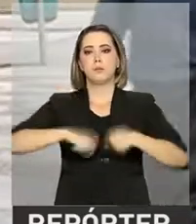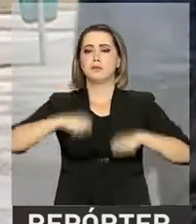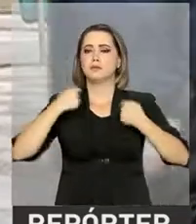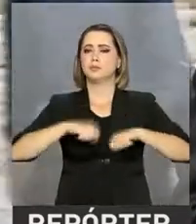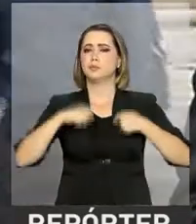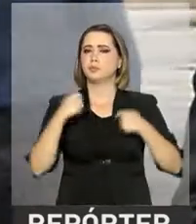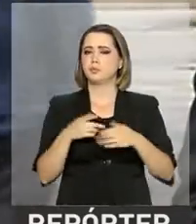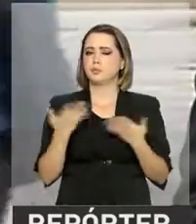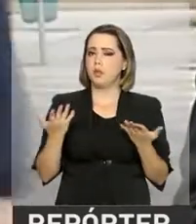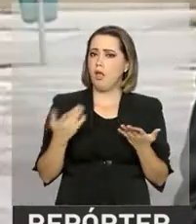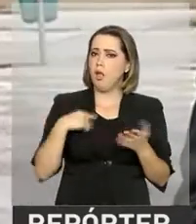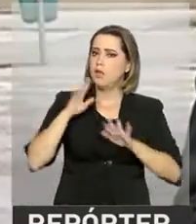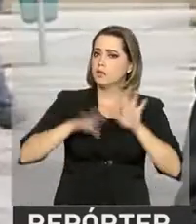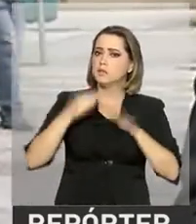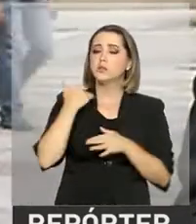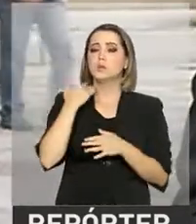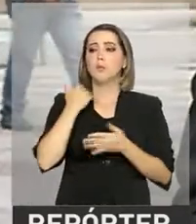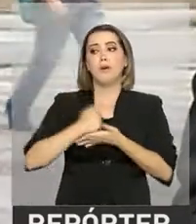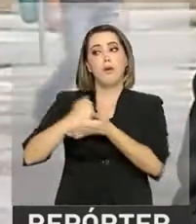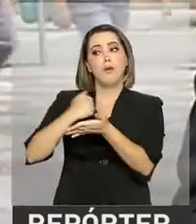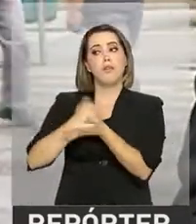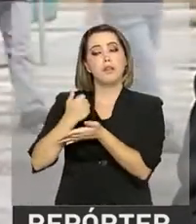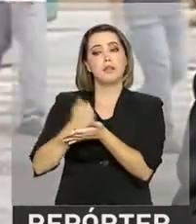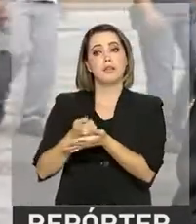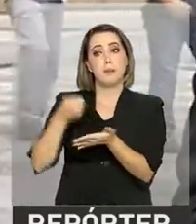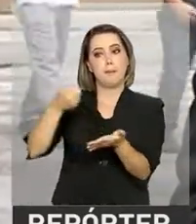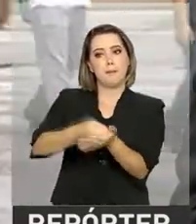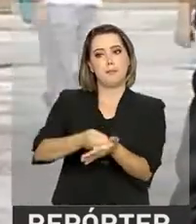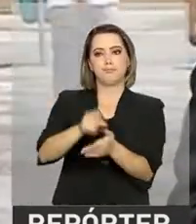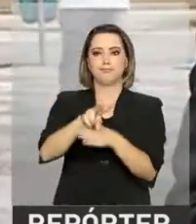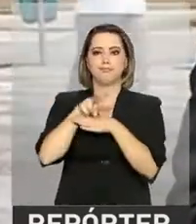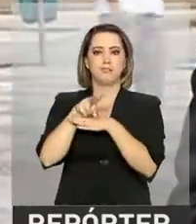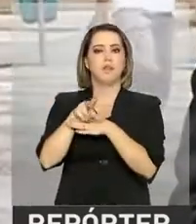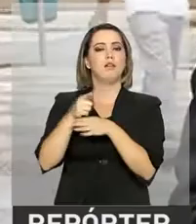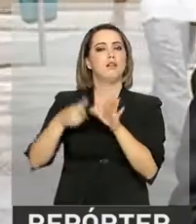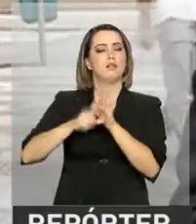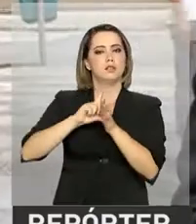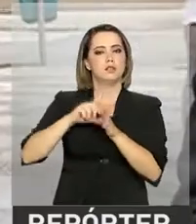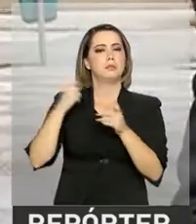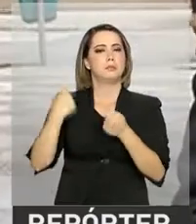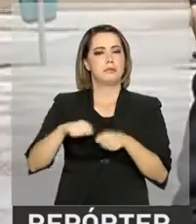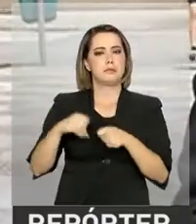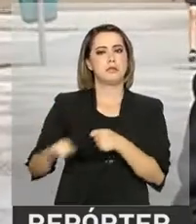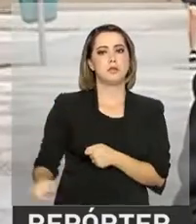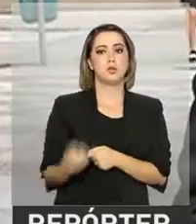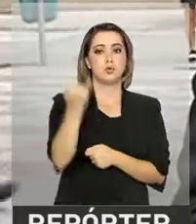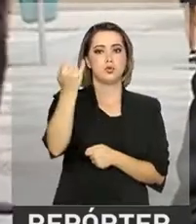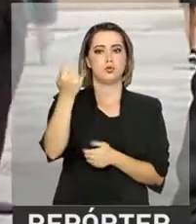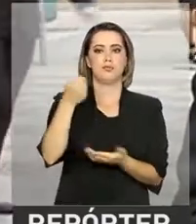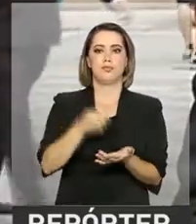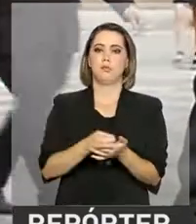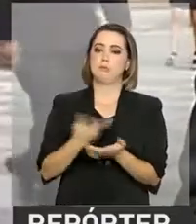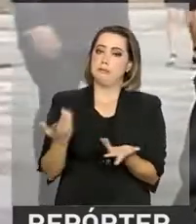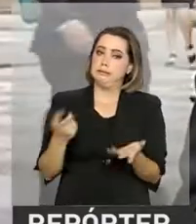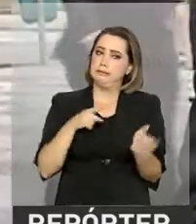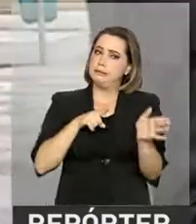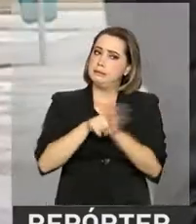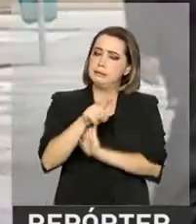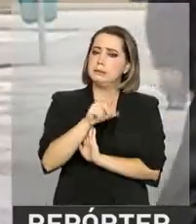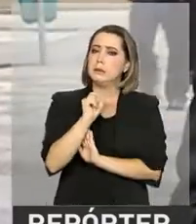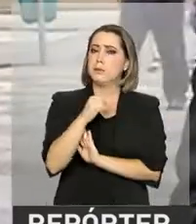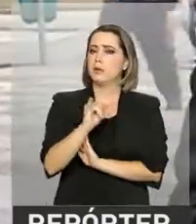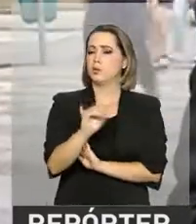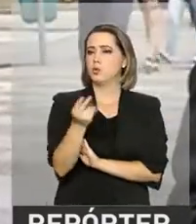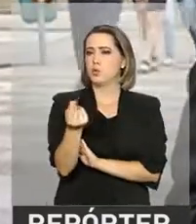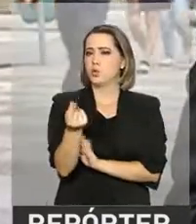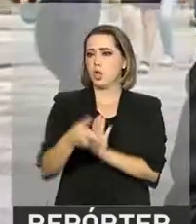públicos e privados se oferecem para antecipar a restituição. E para isso, é claro, cobram juros. Aí fica a pergunta, para ter o